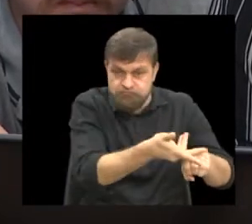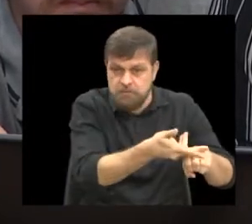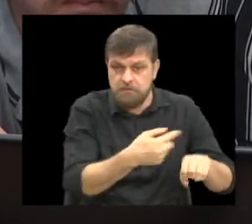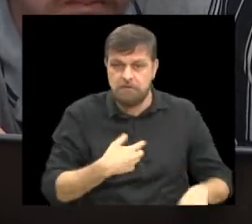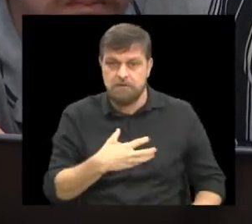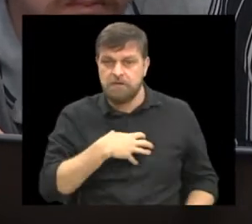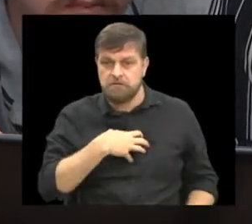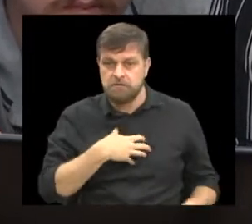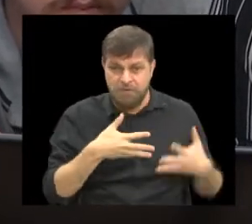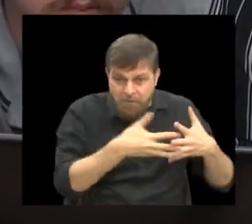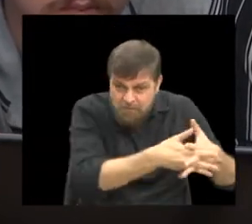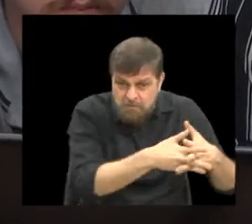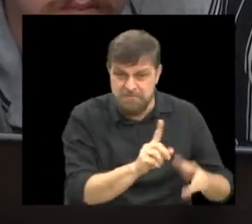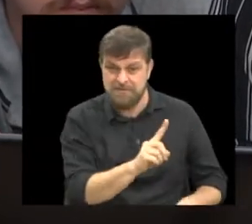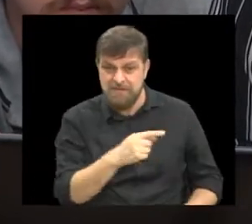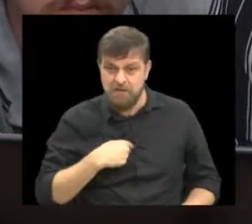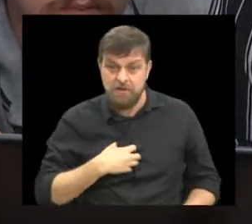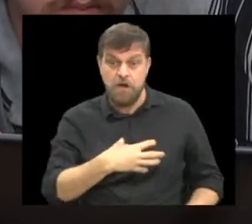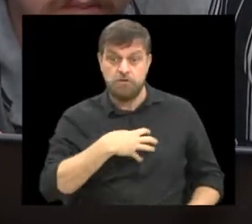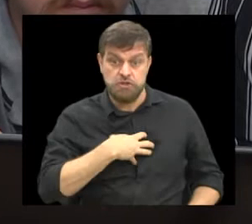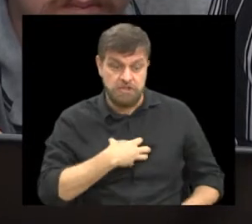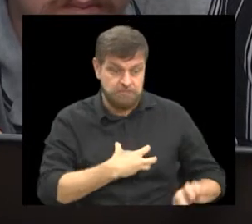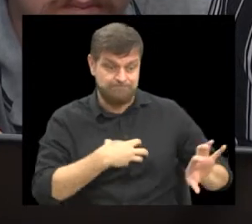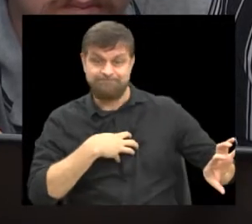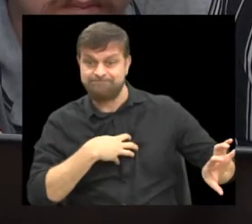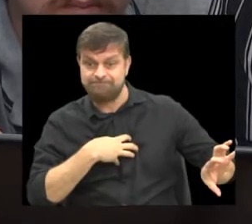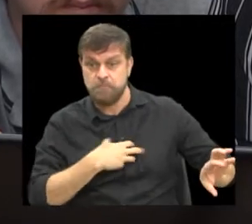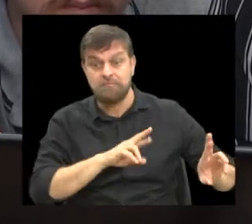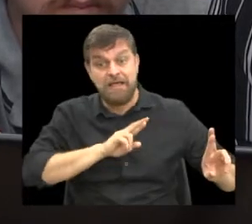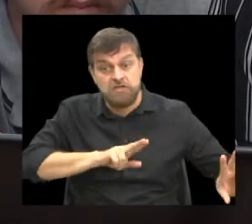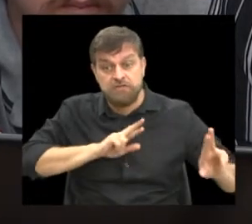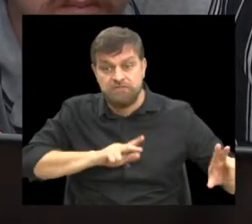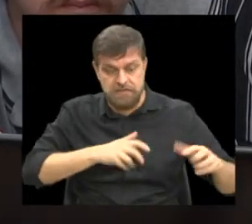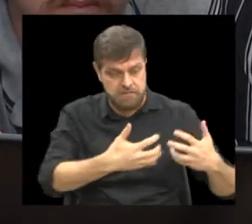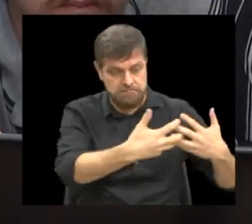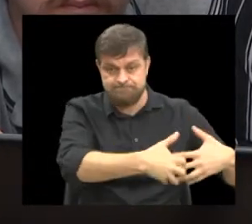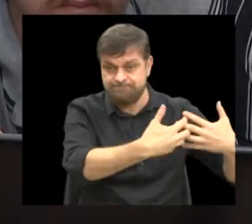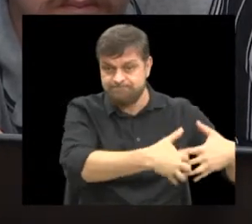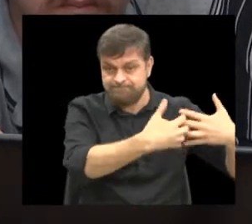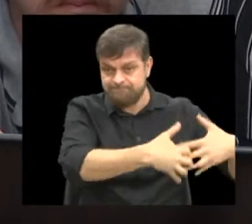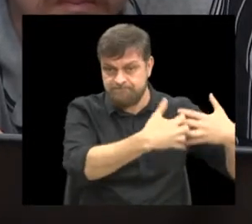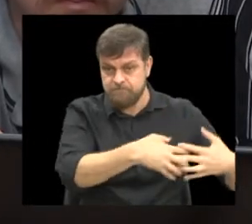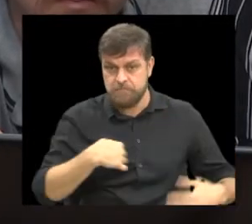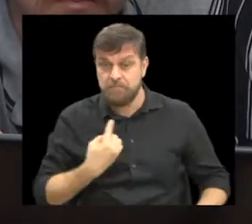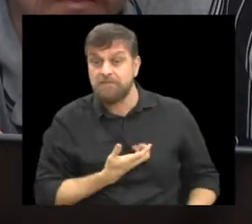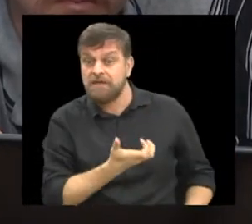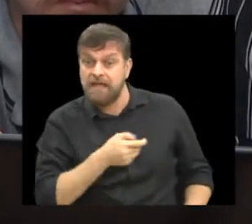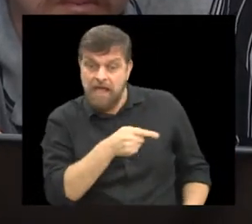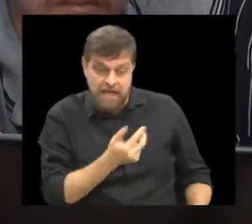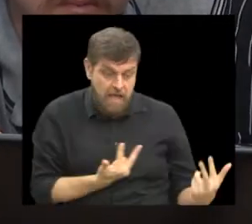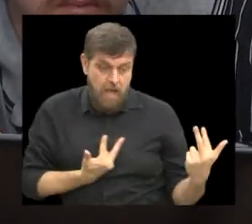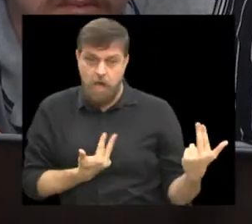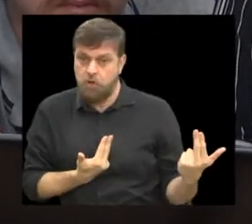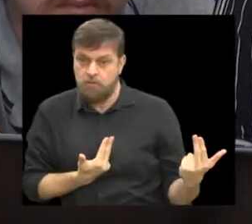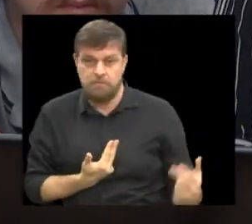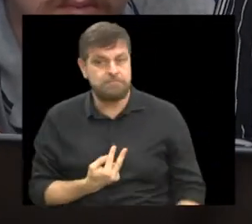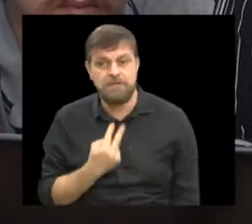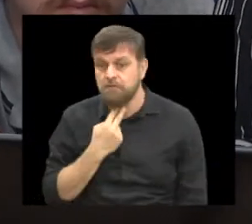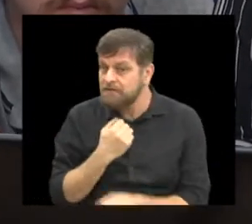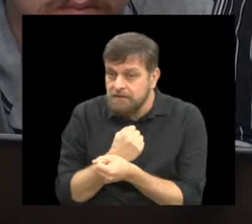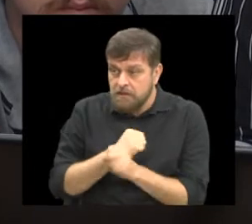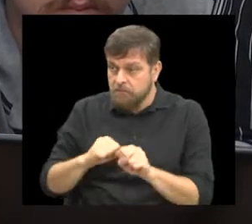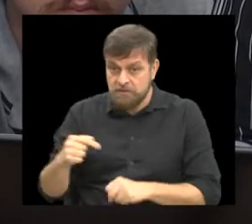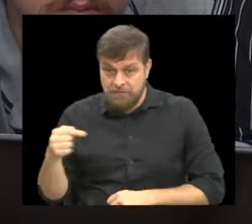dizer desorganizada, ele tem uma forma diferenciada de trabalhar, e aí o que acontece? A gente quer que trabalhe igual, não vai trabalhar.